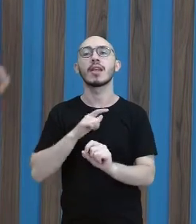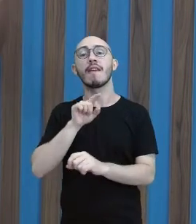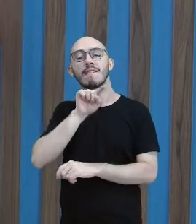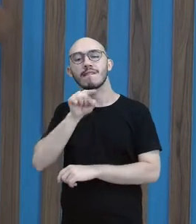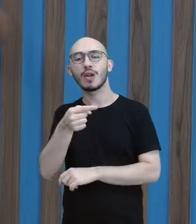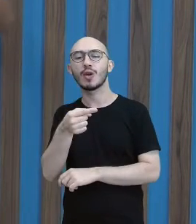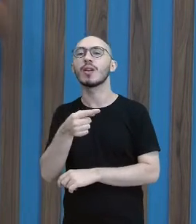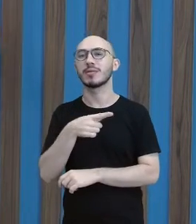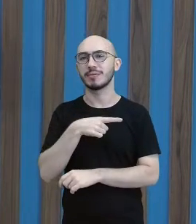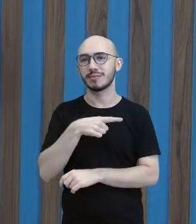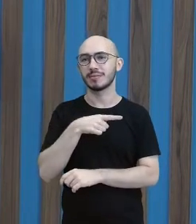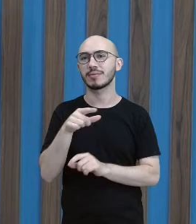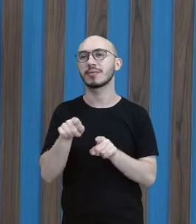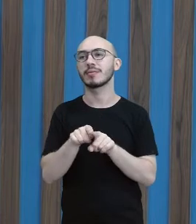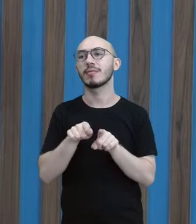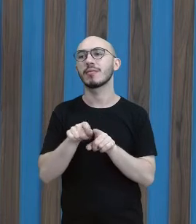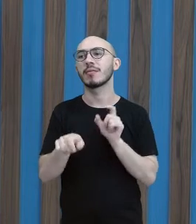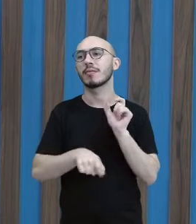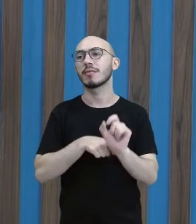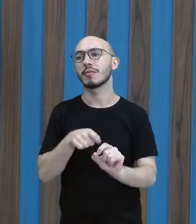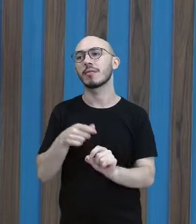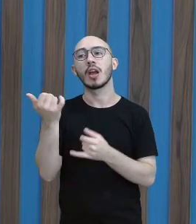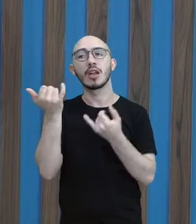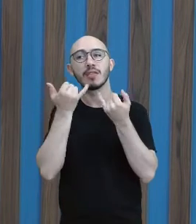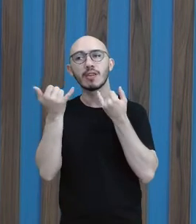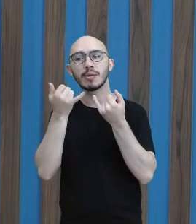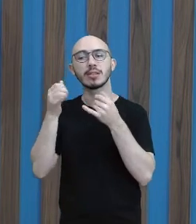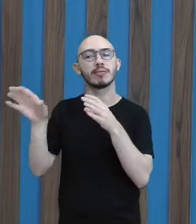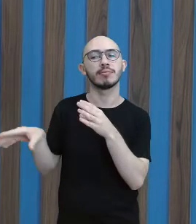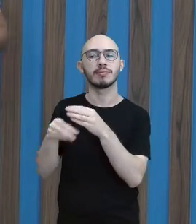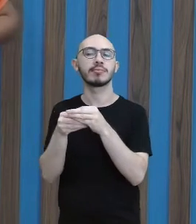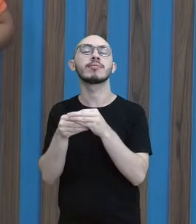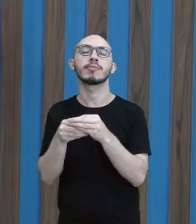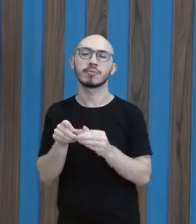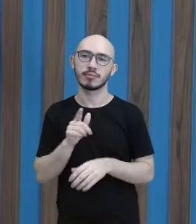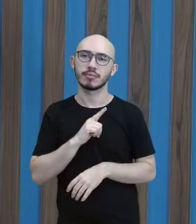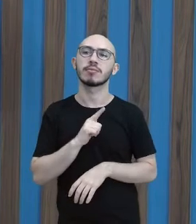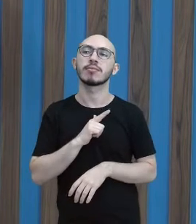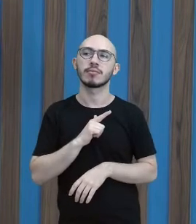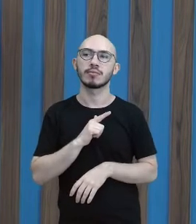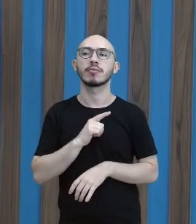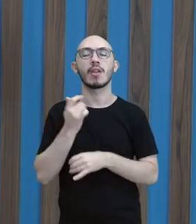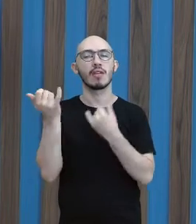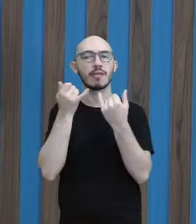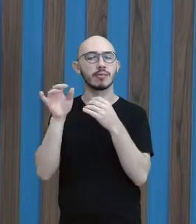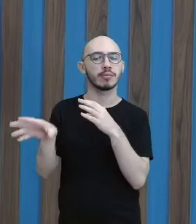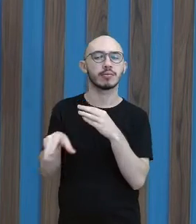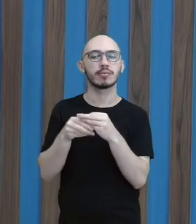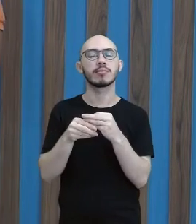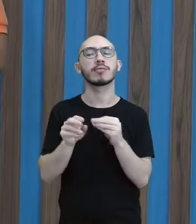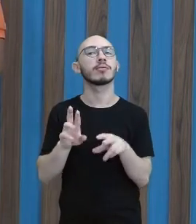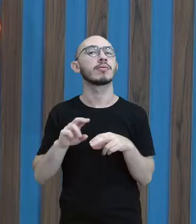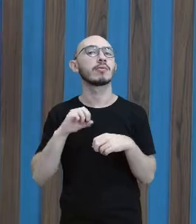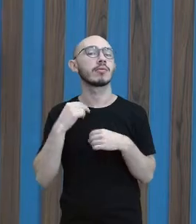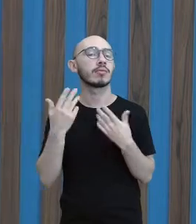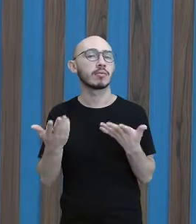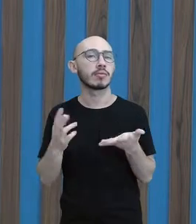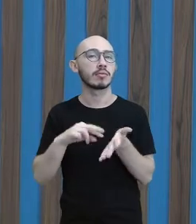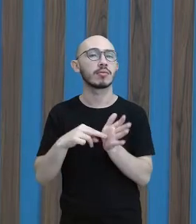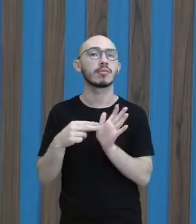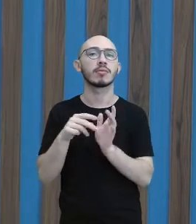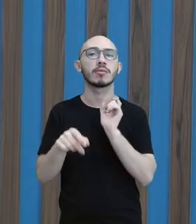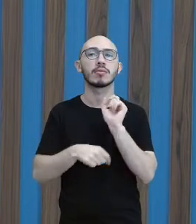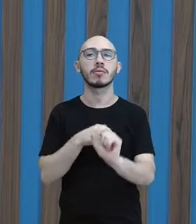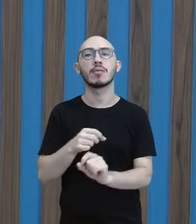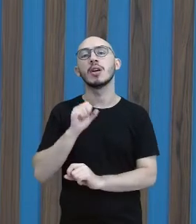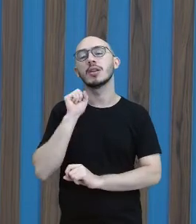vírgulas e ela introduz uma informação acessória. Ela é uma informação acessória, ou seja, se eu